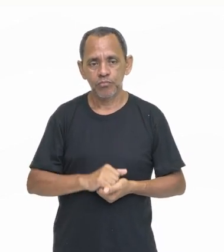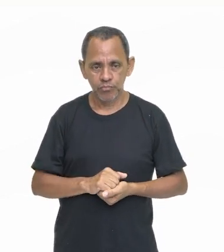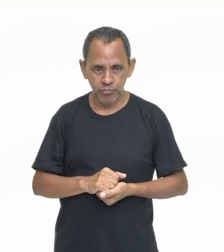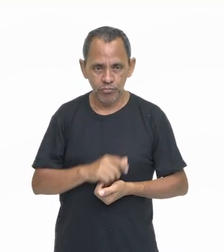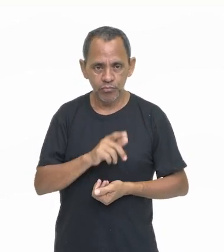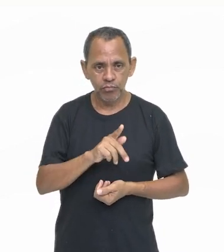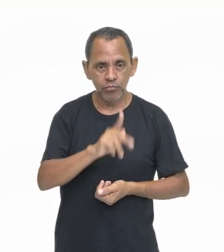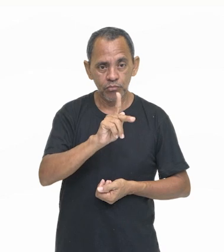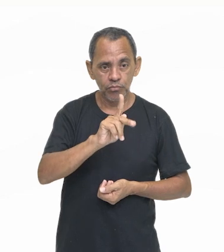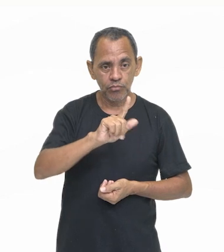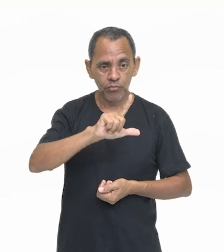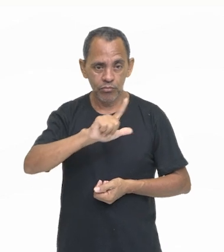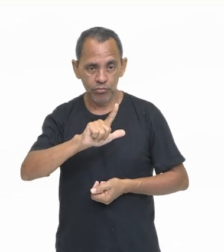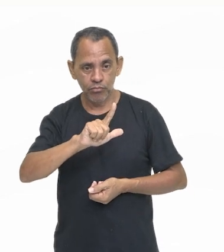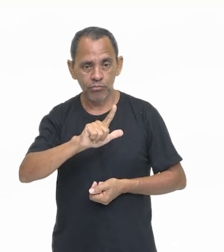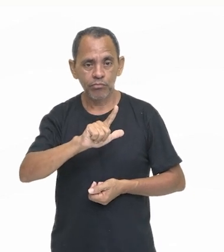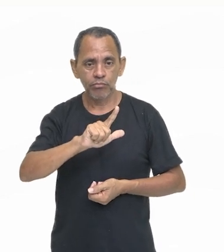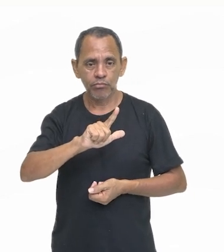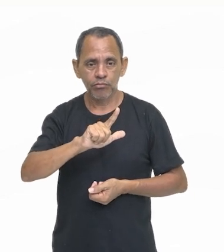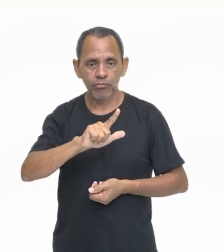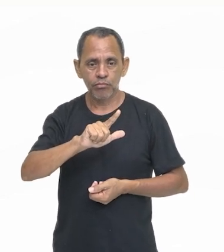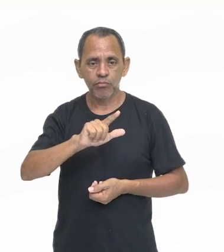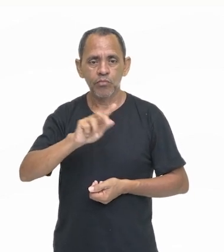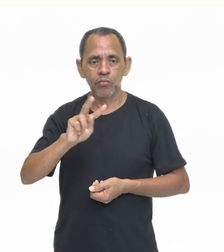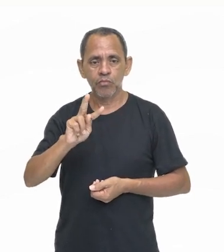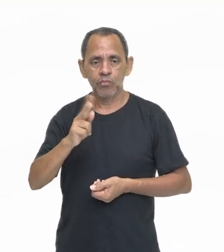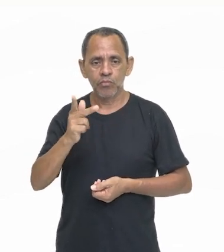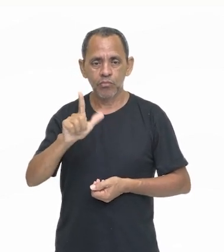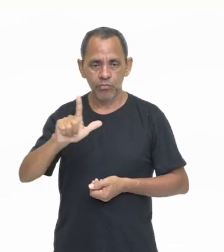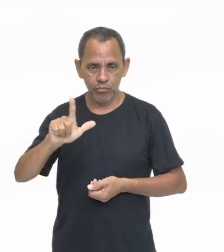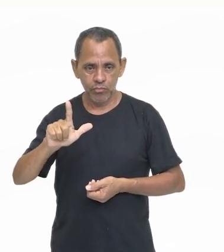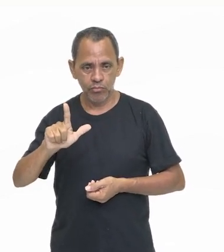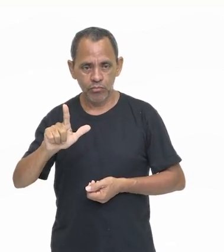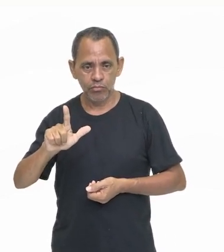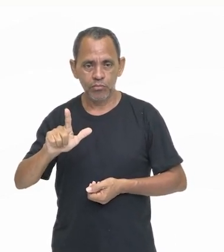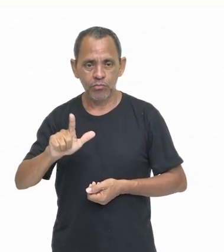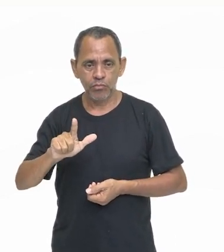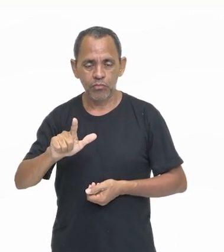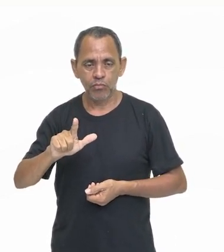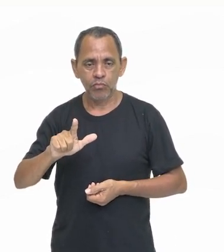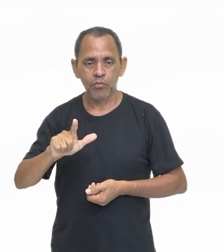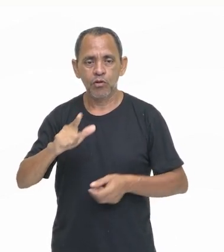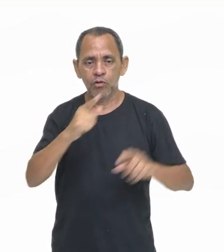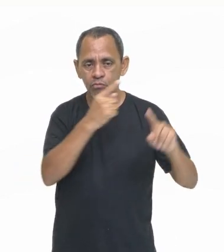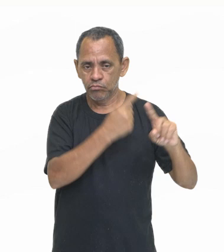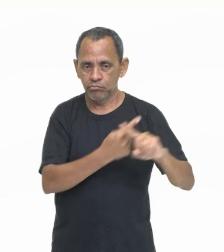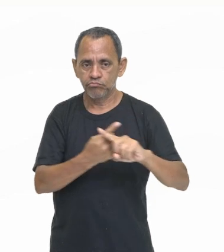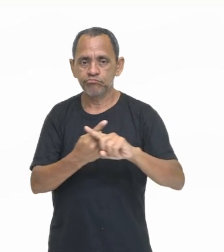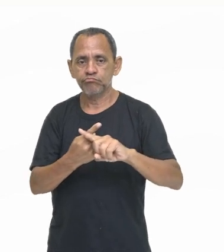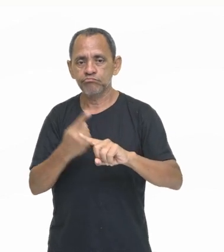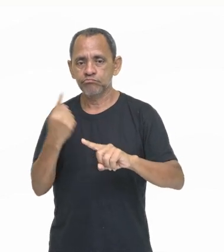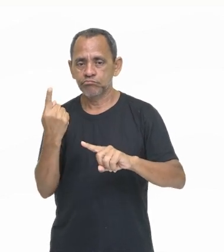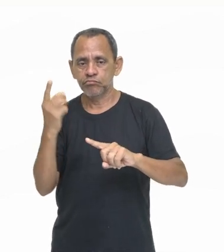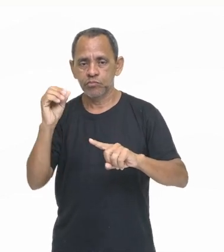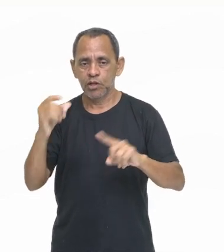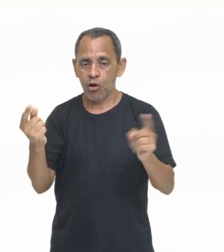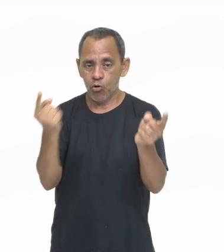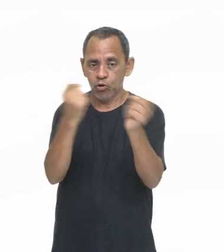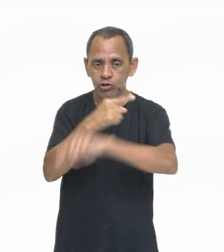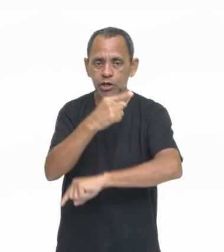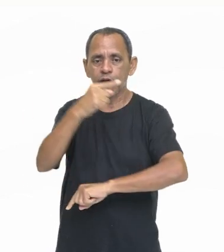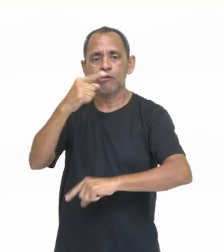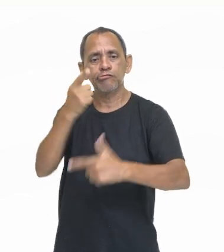hectolitro para litro, divido por 10, tá bom? A cada casa, a gente ou multiplica ou divide, dependendo se eu estou deslocando